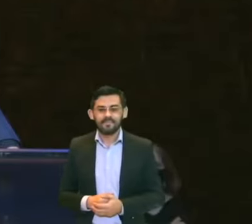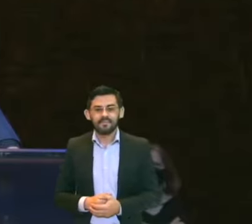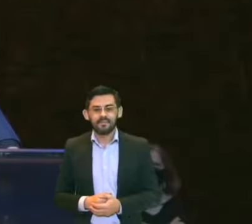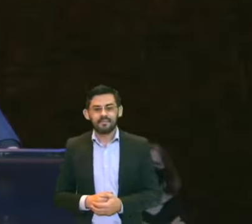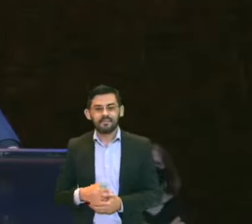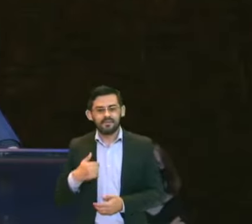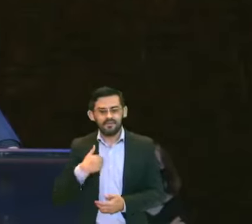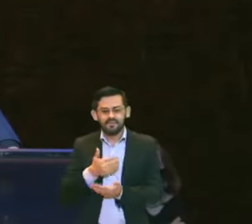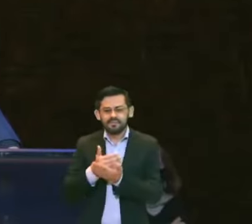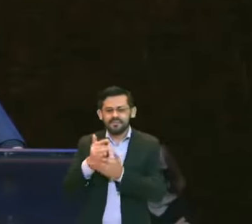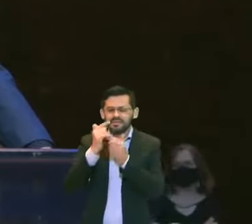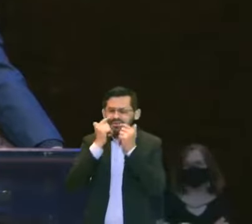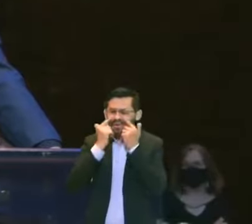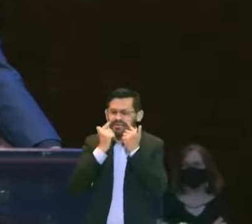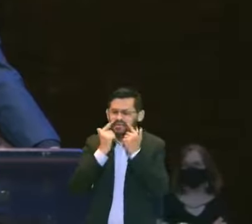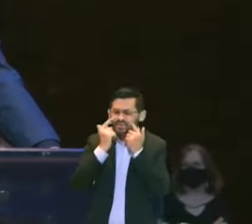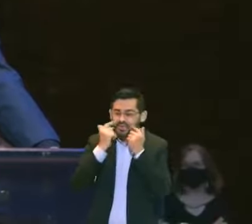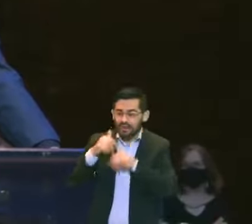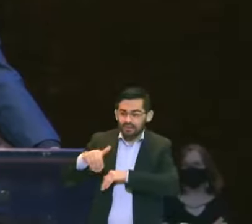Eu comecei a chorar na rua.